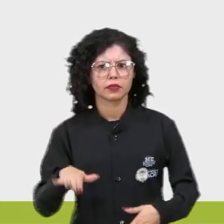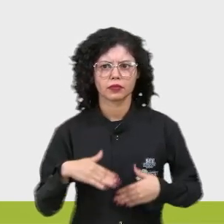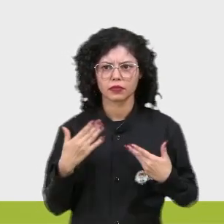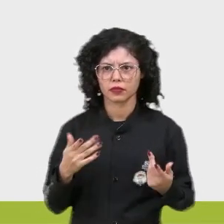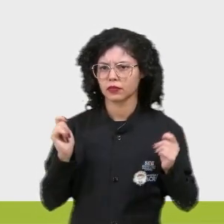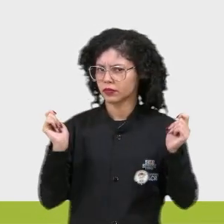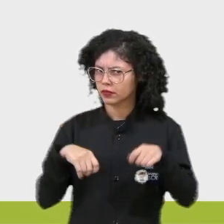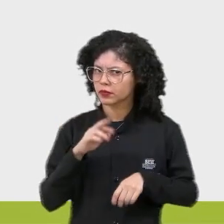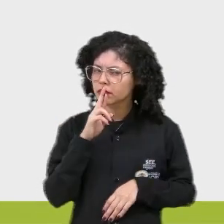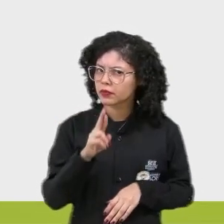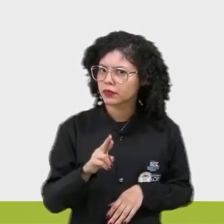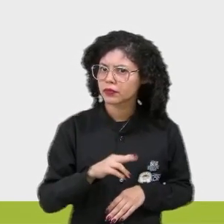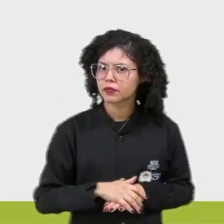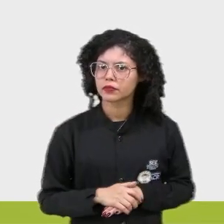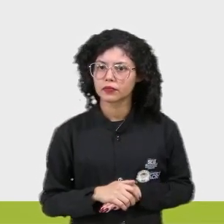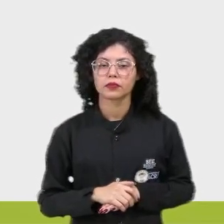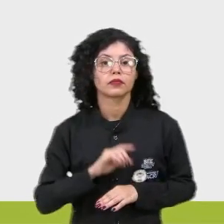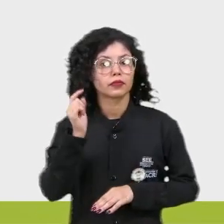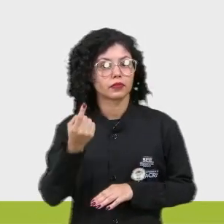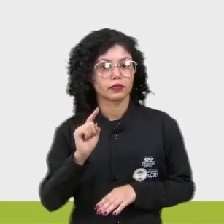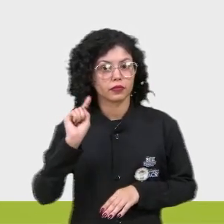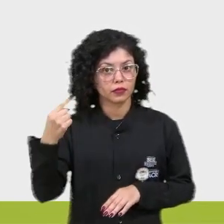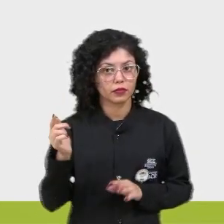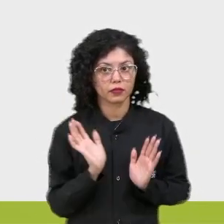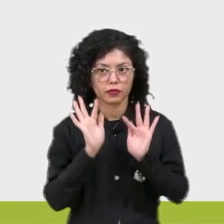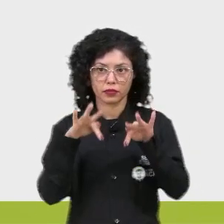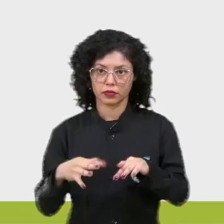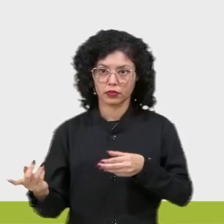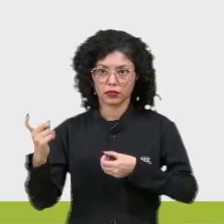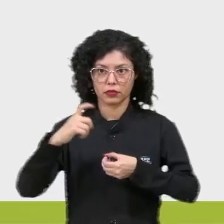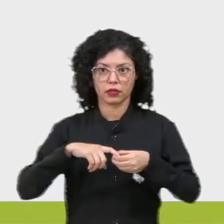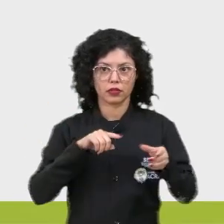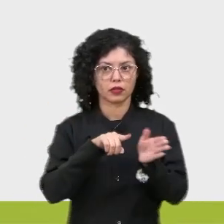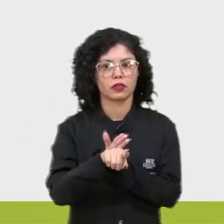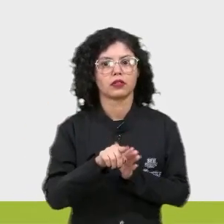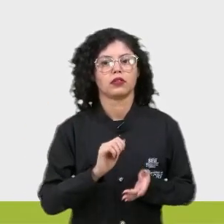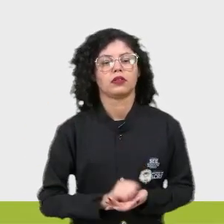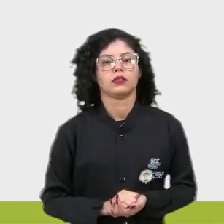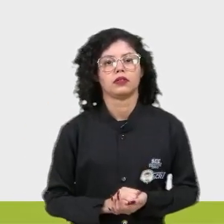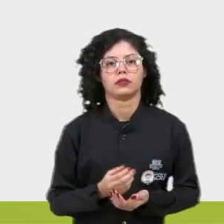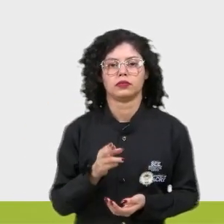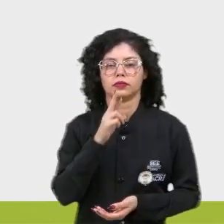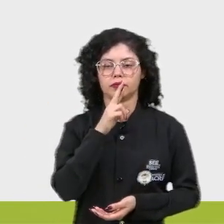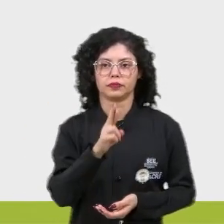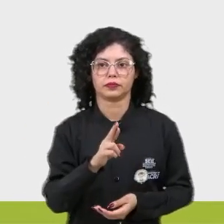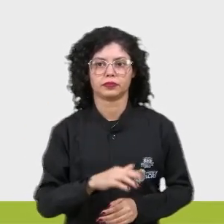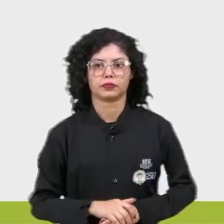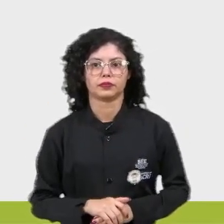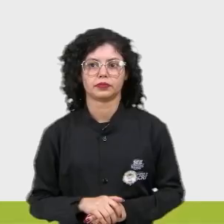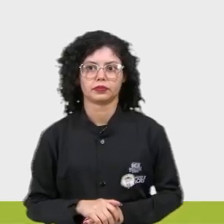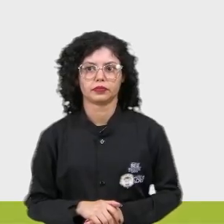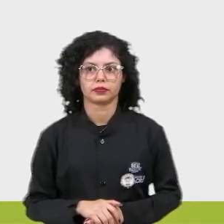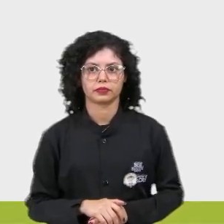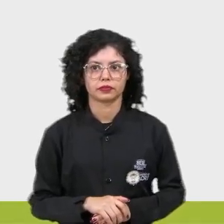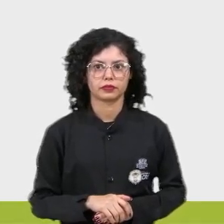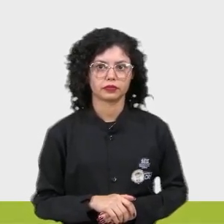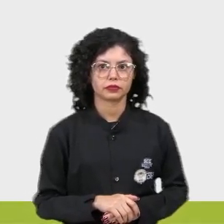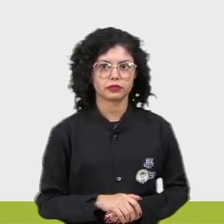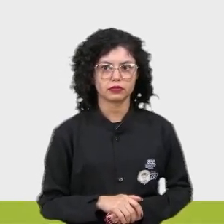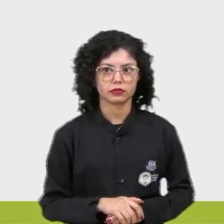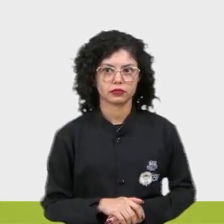as possíveis respostas. Então, lá no final, nós vamos retomar essa questão para poder fazer a resolução de forma